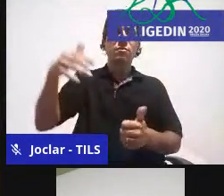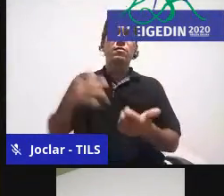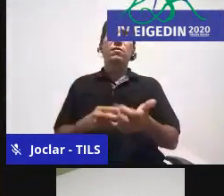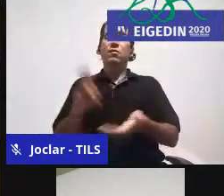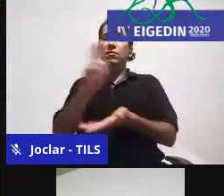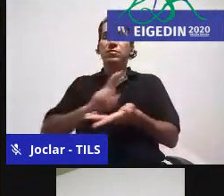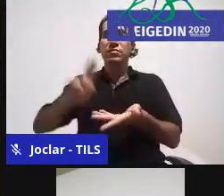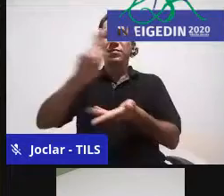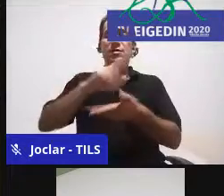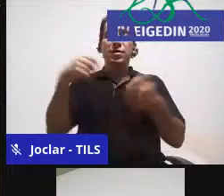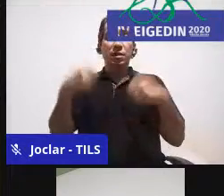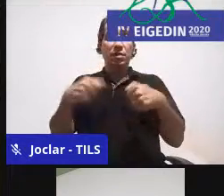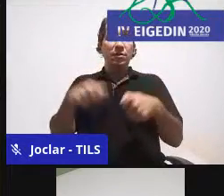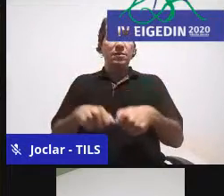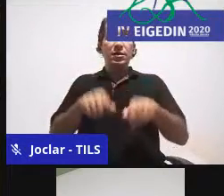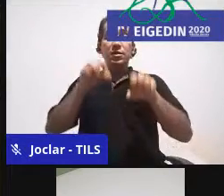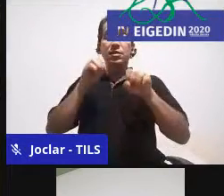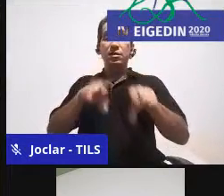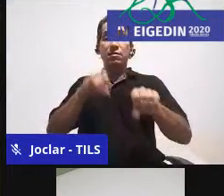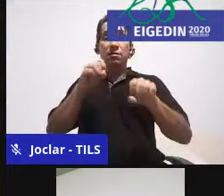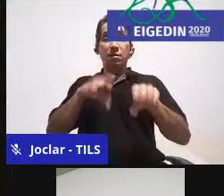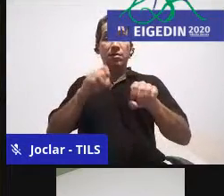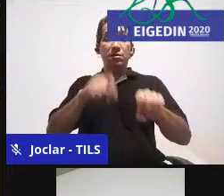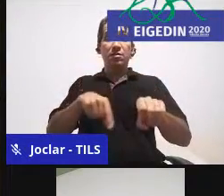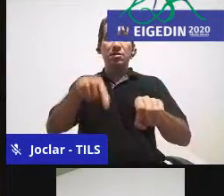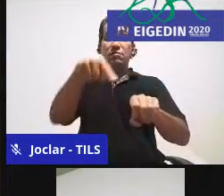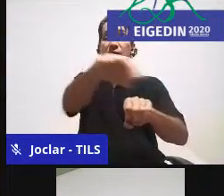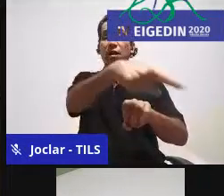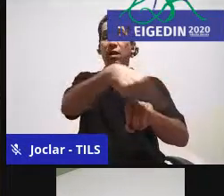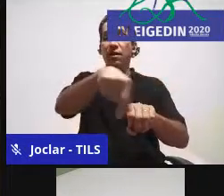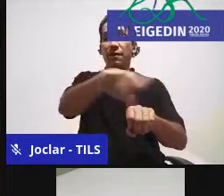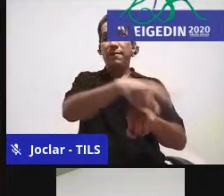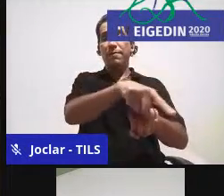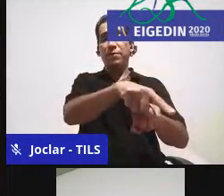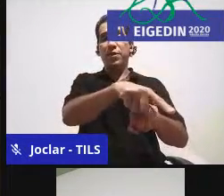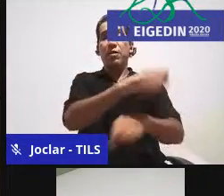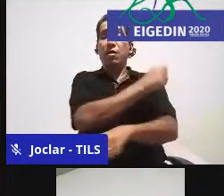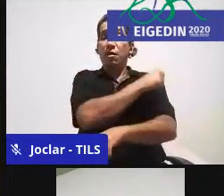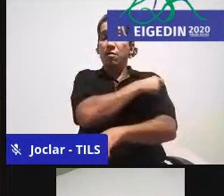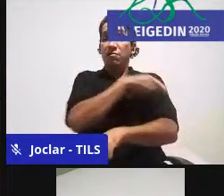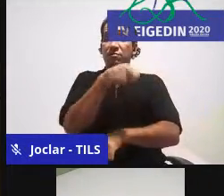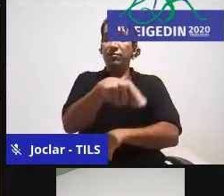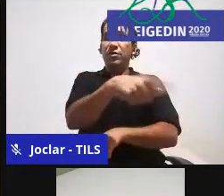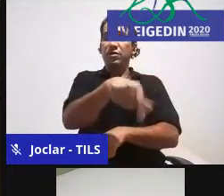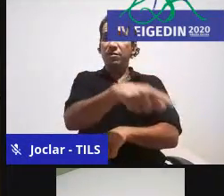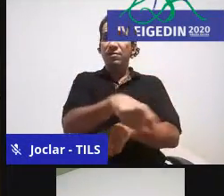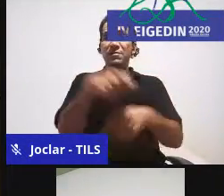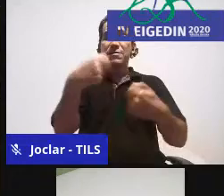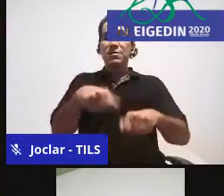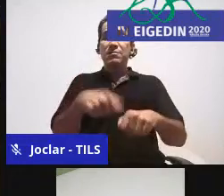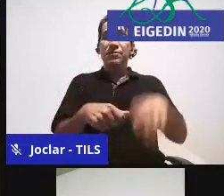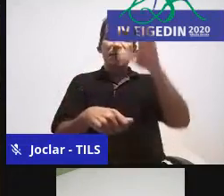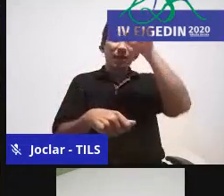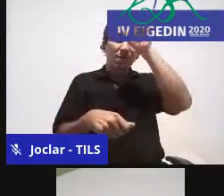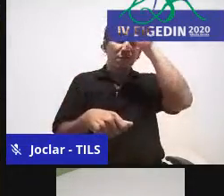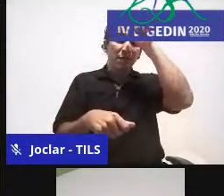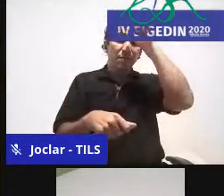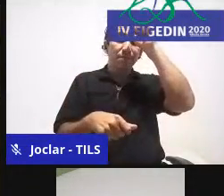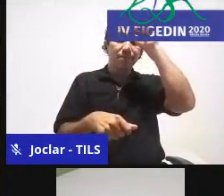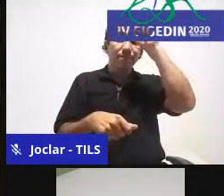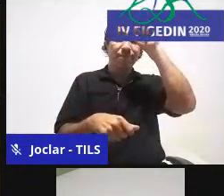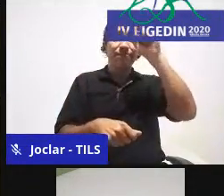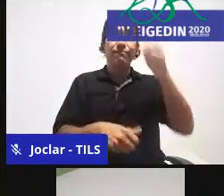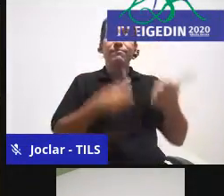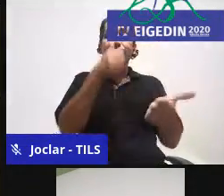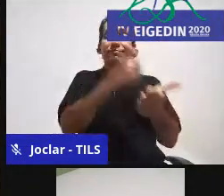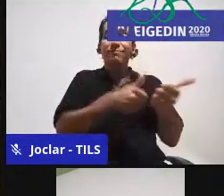ensinar os seus estudantes a pensar, a saber pensar. ter pensamento sistêmico, pensamento